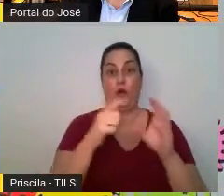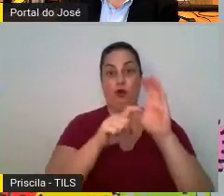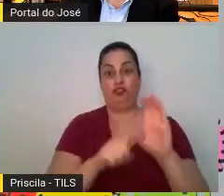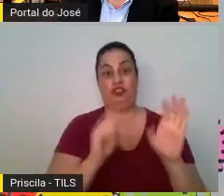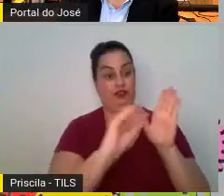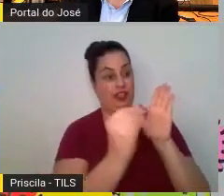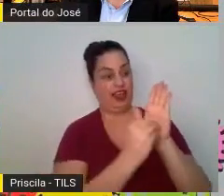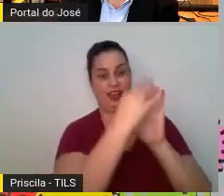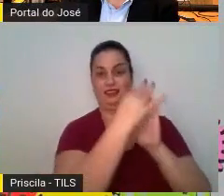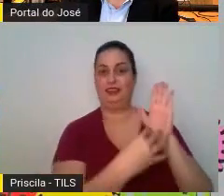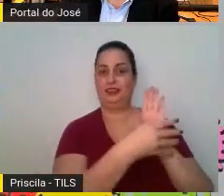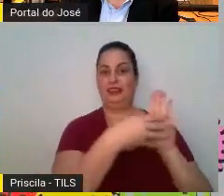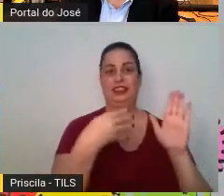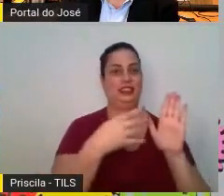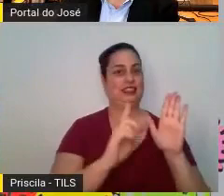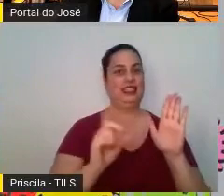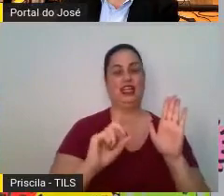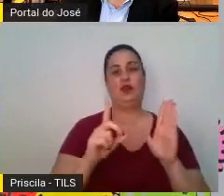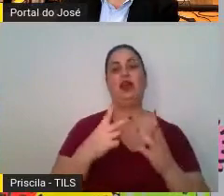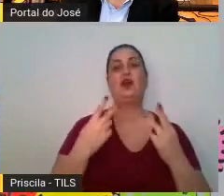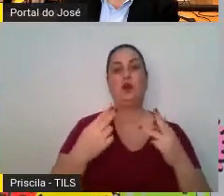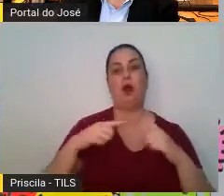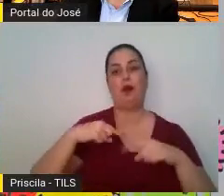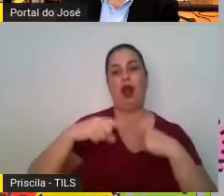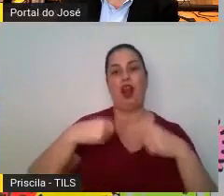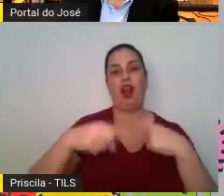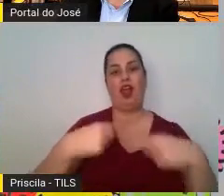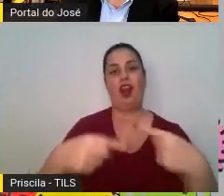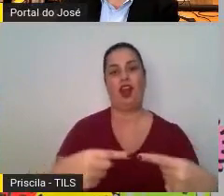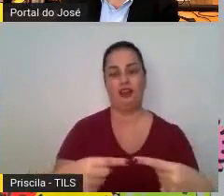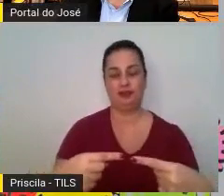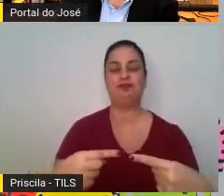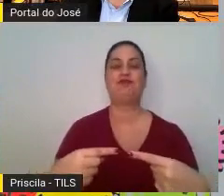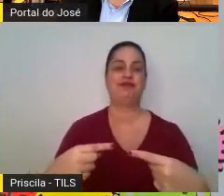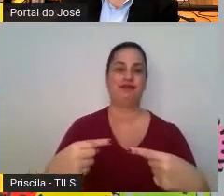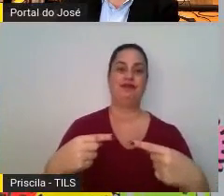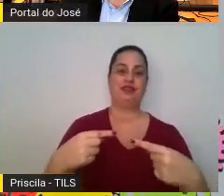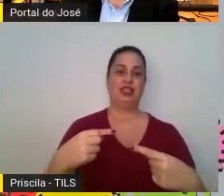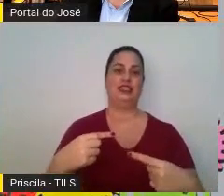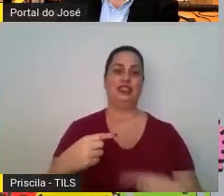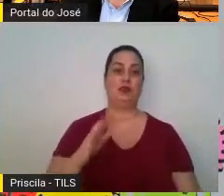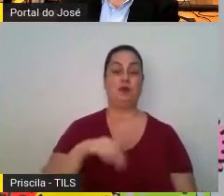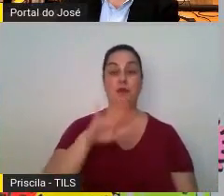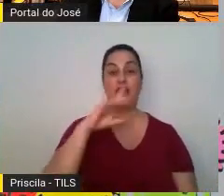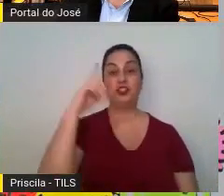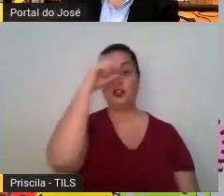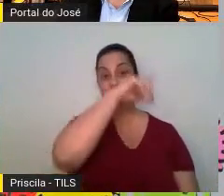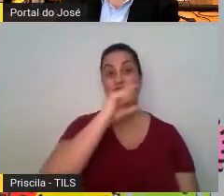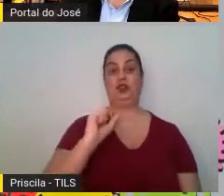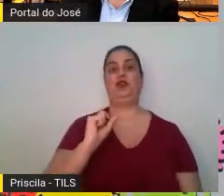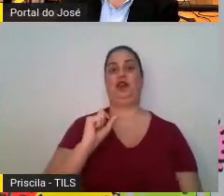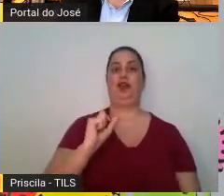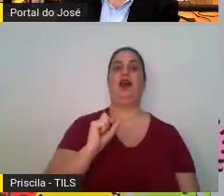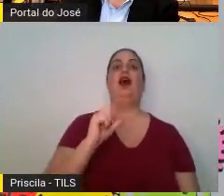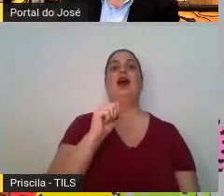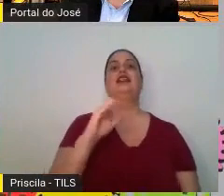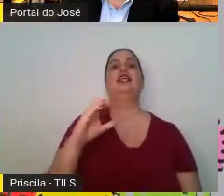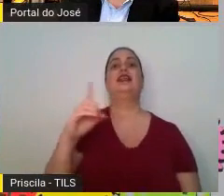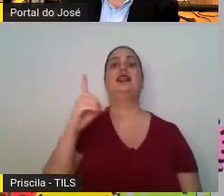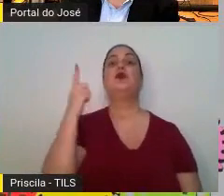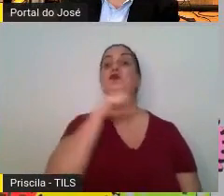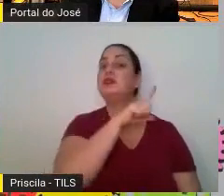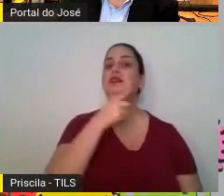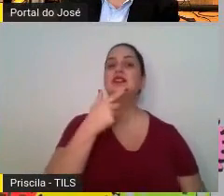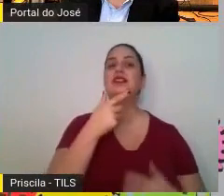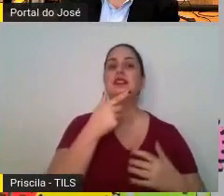uma pedalada. Aumenta ainda mais o desafio da auditoria para investigar isso aí. Bom,